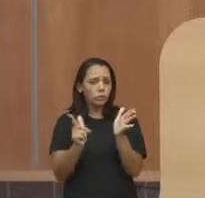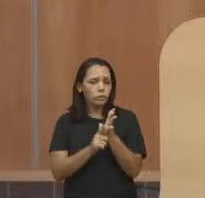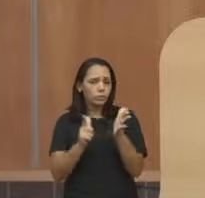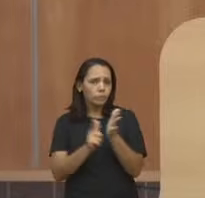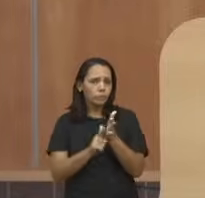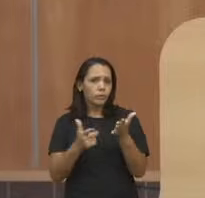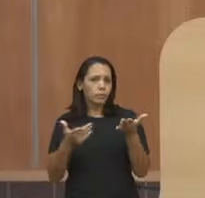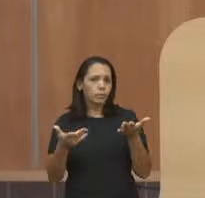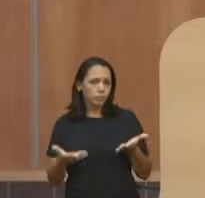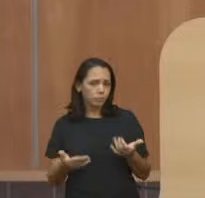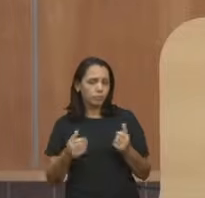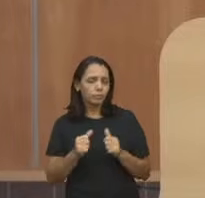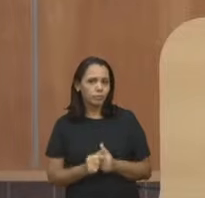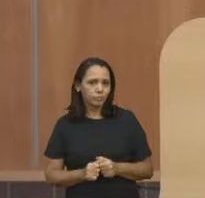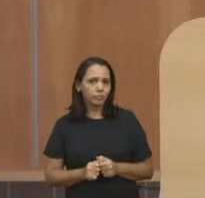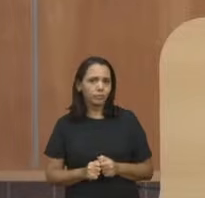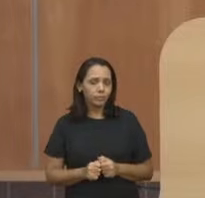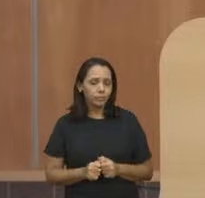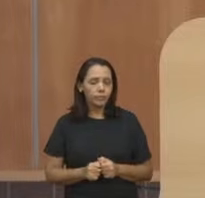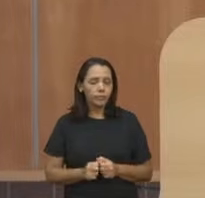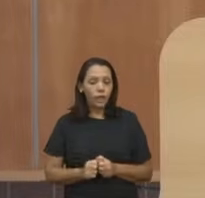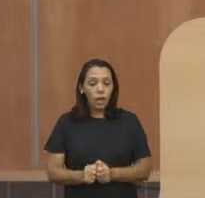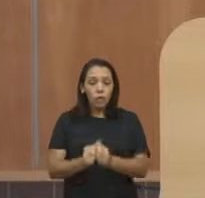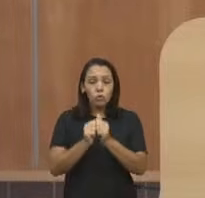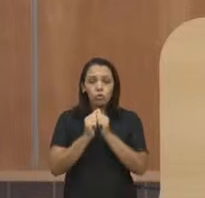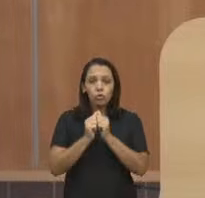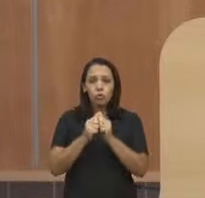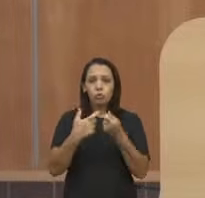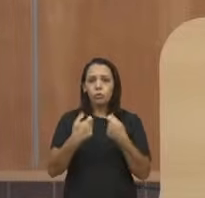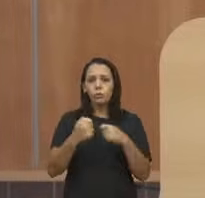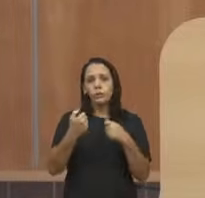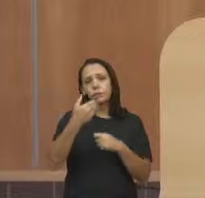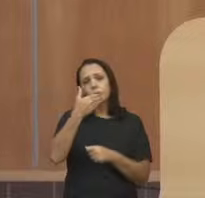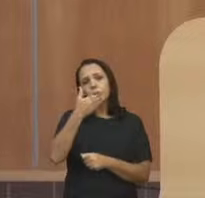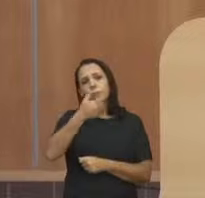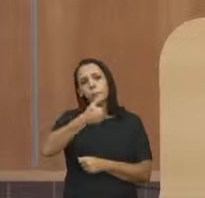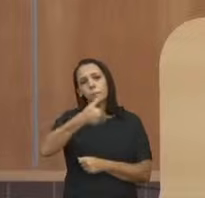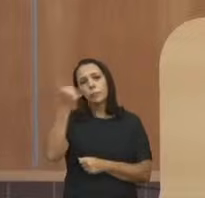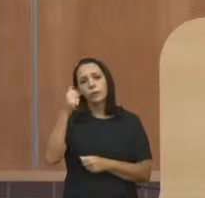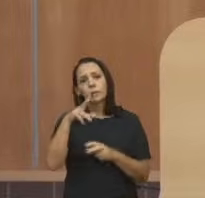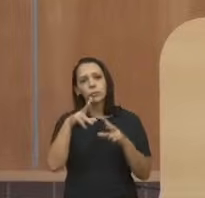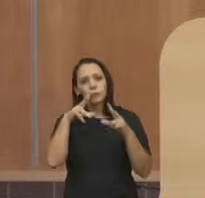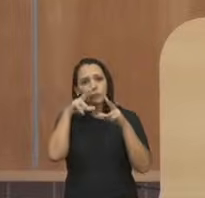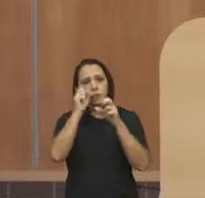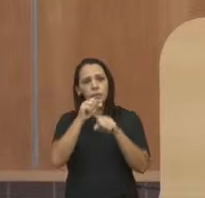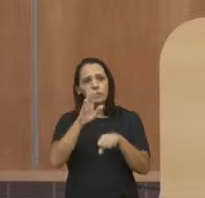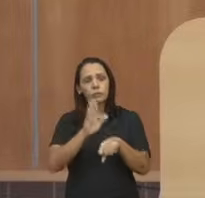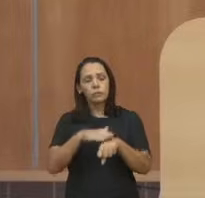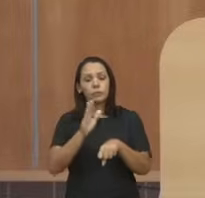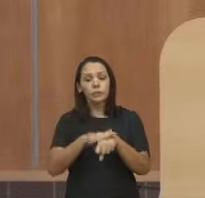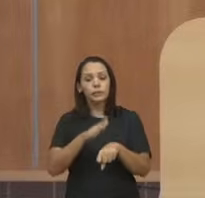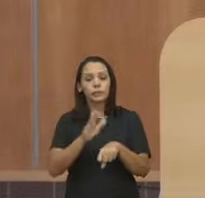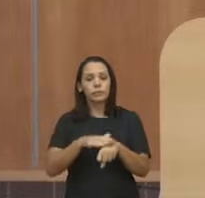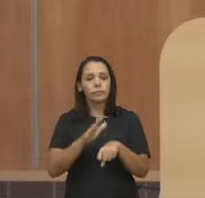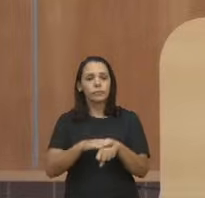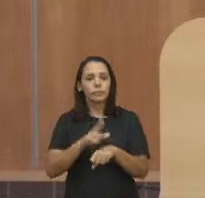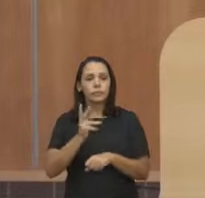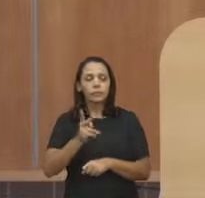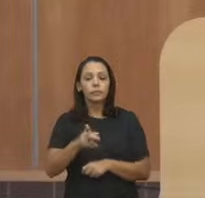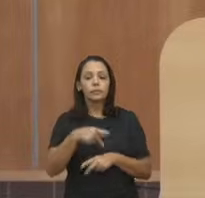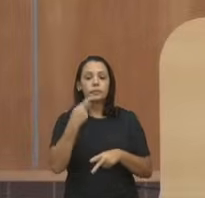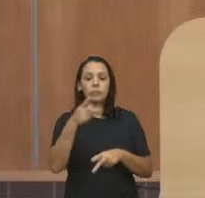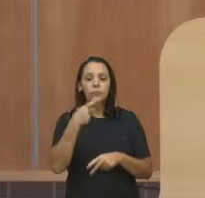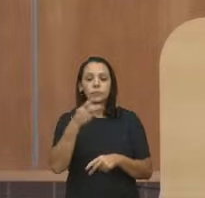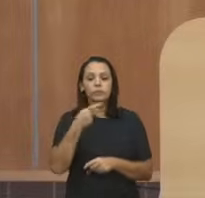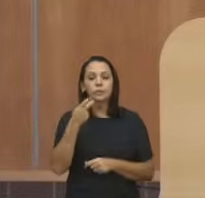que nós temos que trabalhar em conjunto para que a gente possa melhorar, para que a gente fortaleça ainda mais. E eu sempre falei aqui nessa